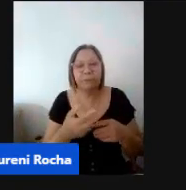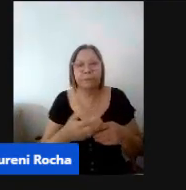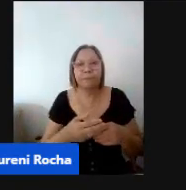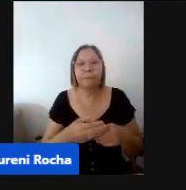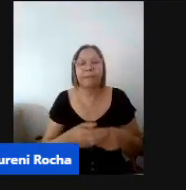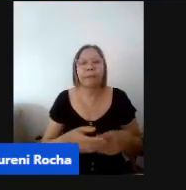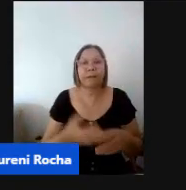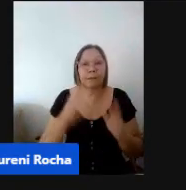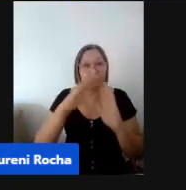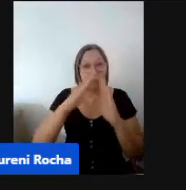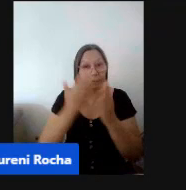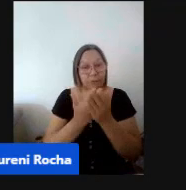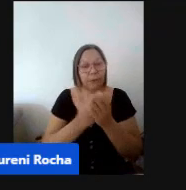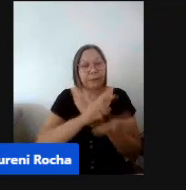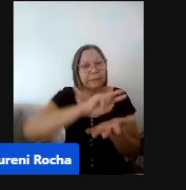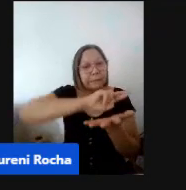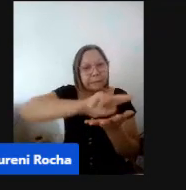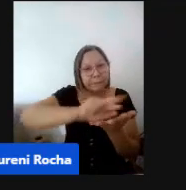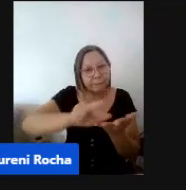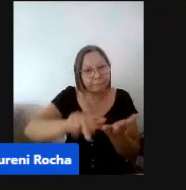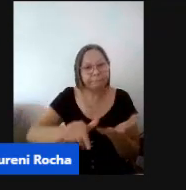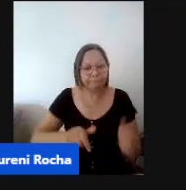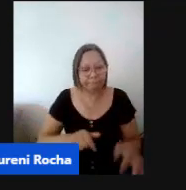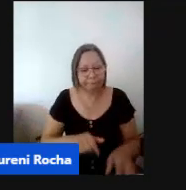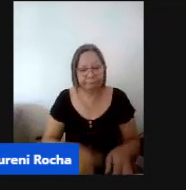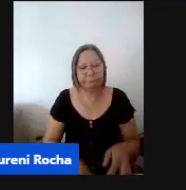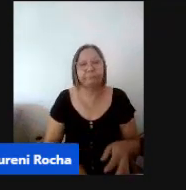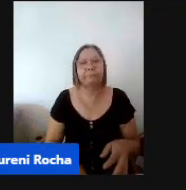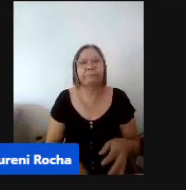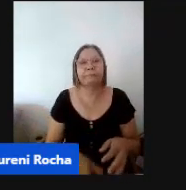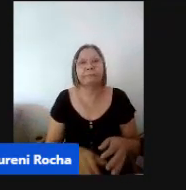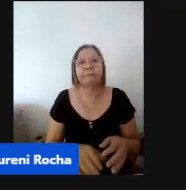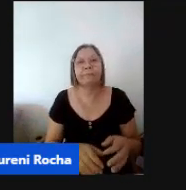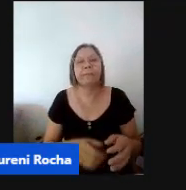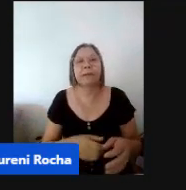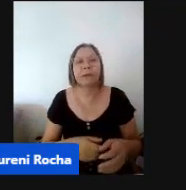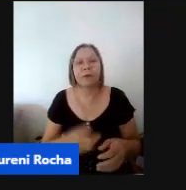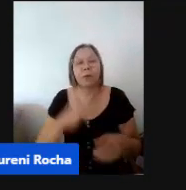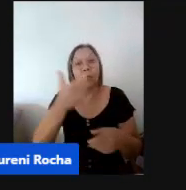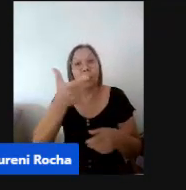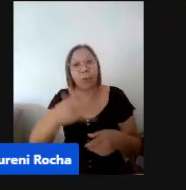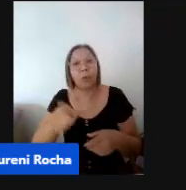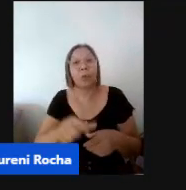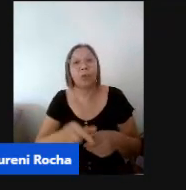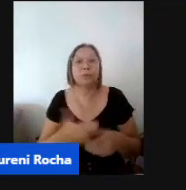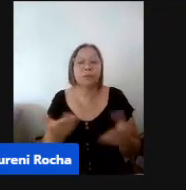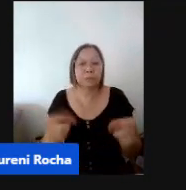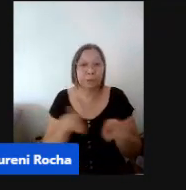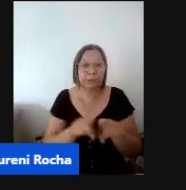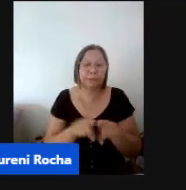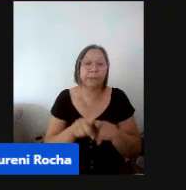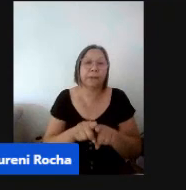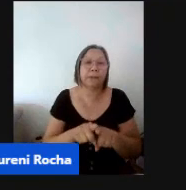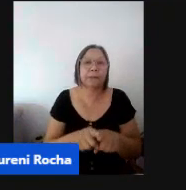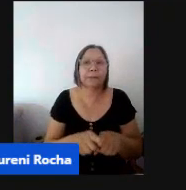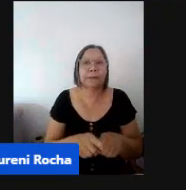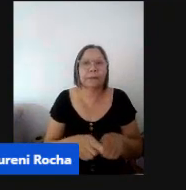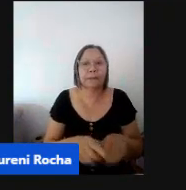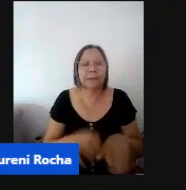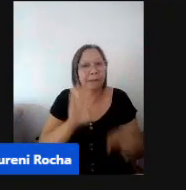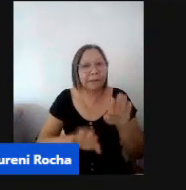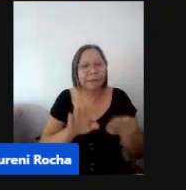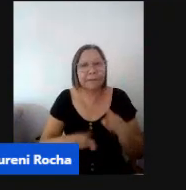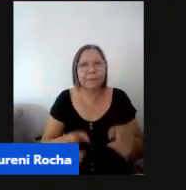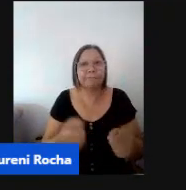nós temos ali. Um outro fator que, infelizmente, também leva os professores a não discutirem a sexualidade dentro da sala de